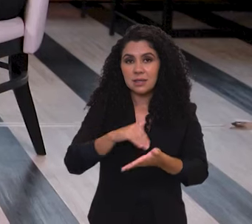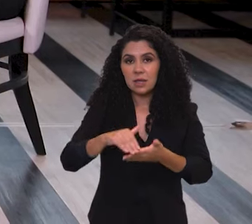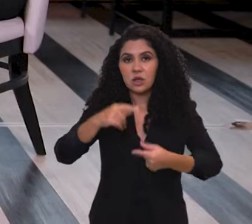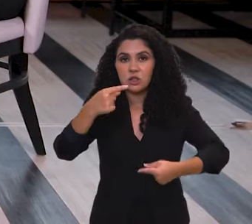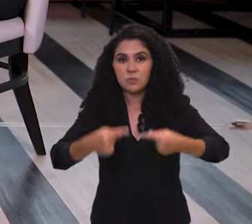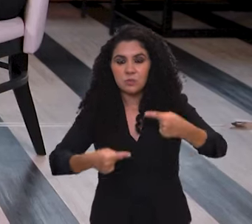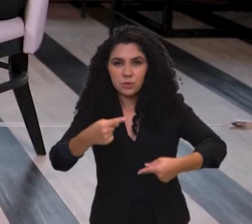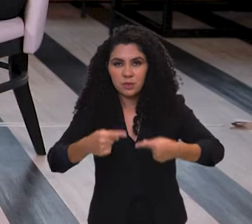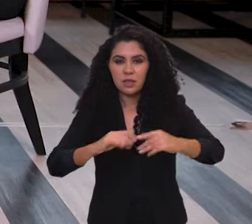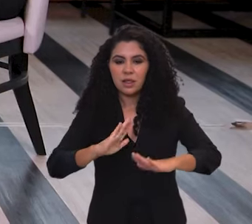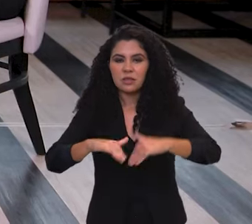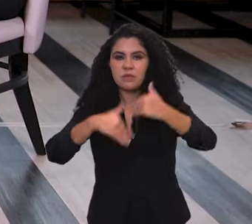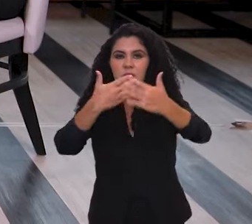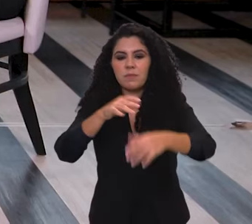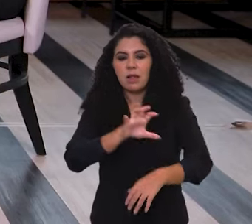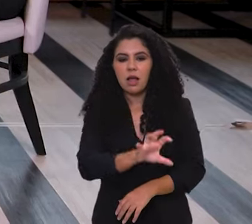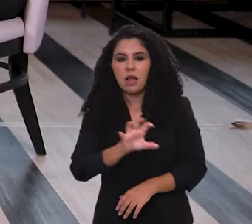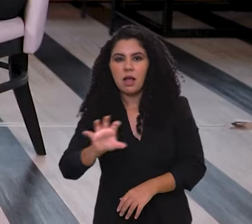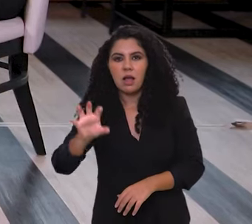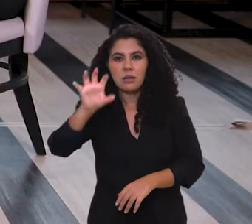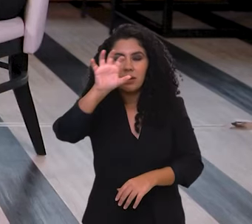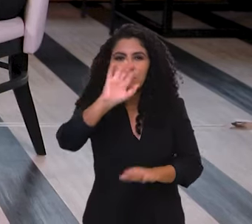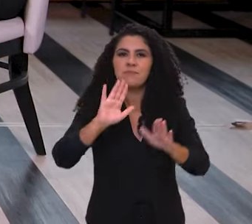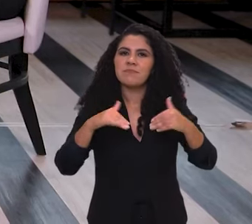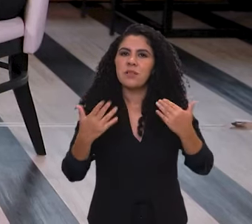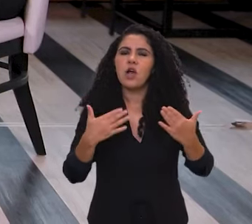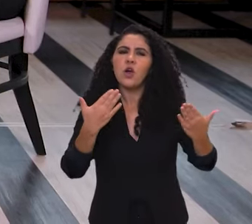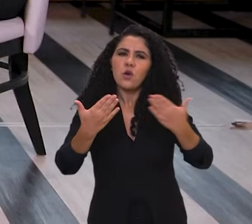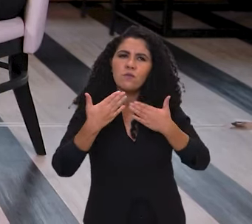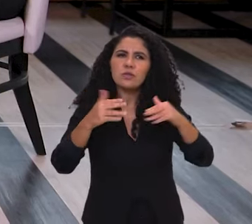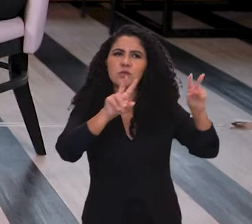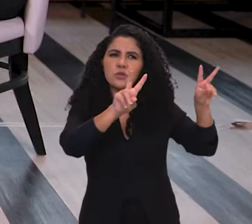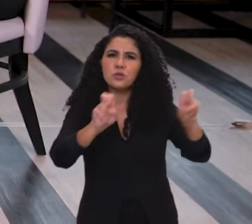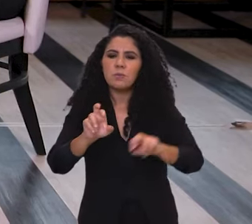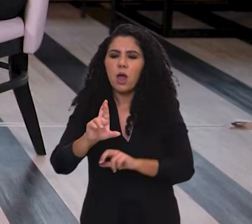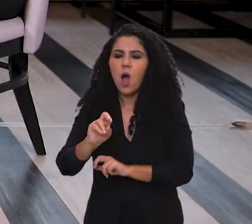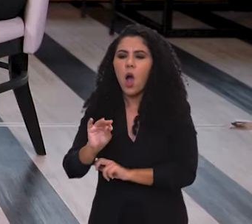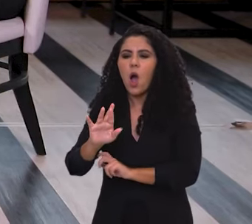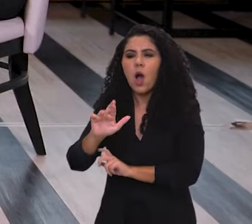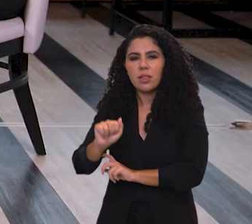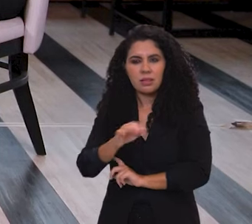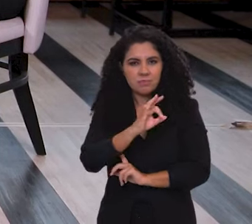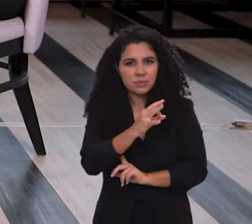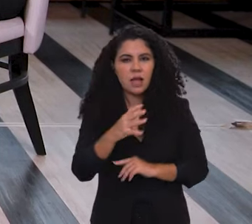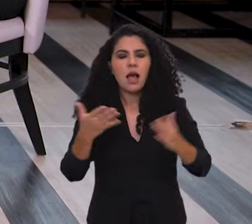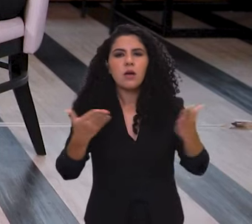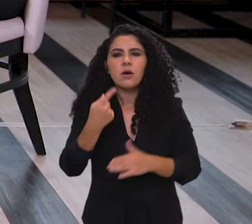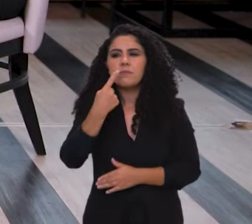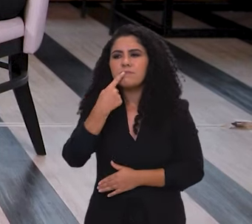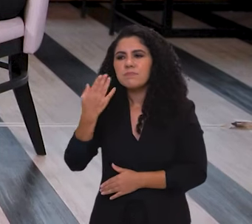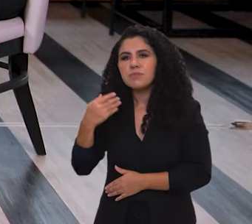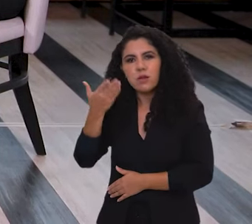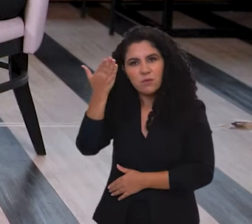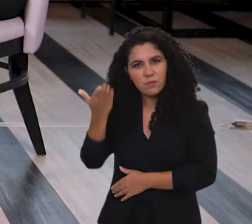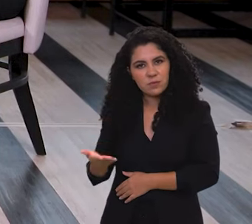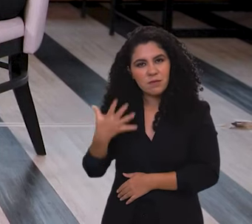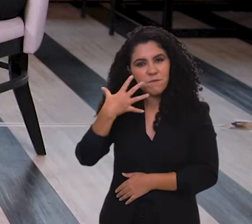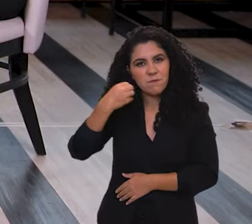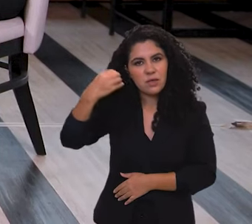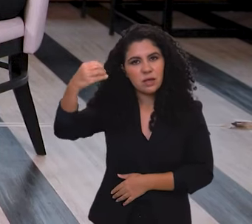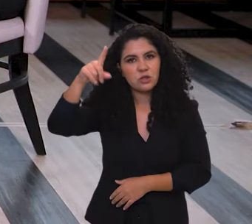e Territorial. Bom, secretária, conversamos aí bastante sobre as rotas, né? Eu queria falar agora de uma viagem recente que a senhora fez